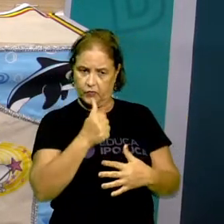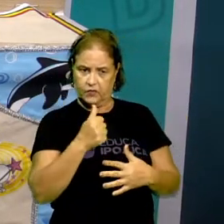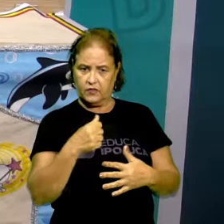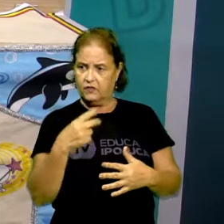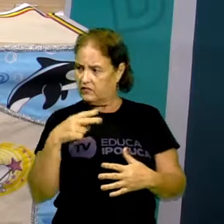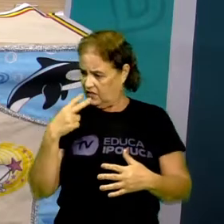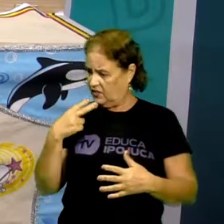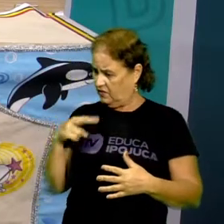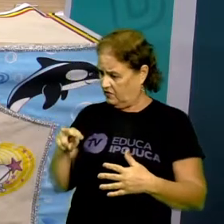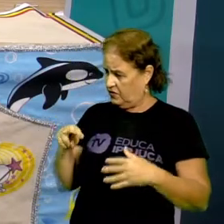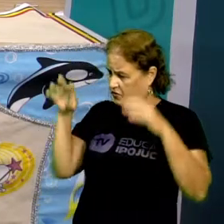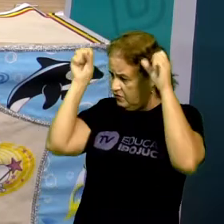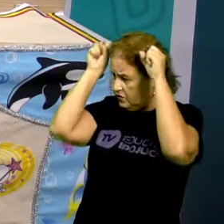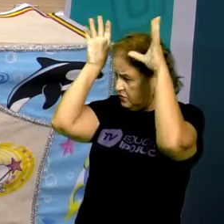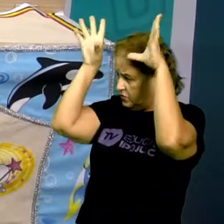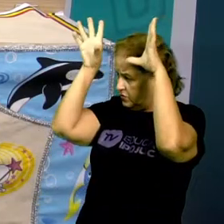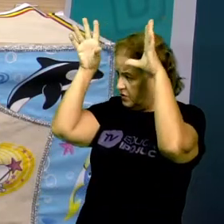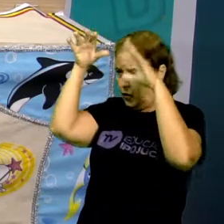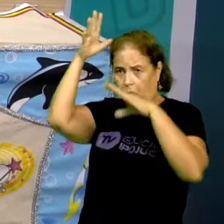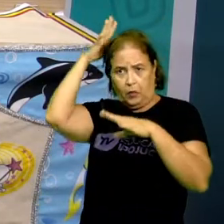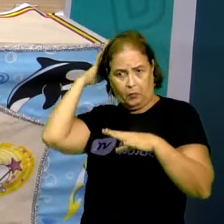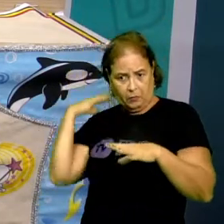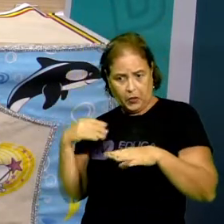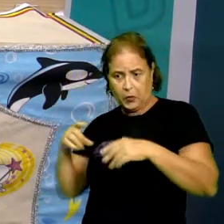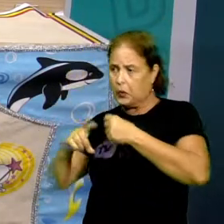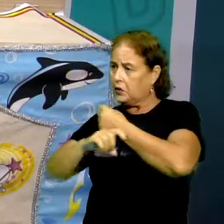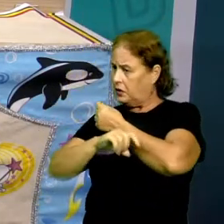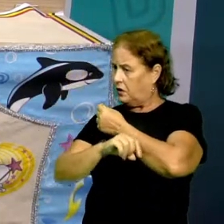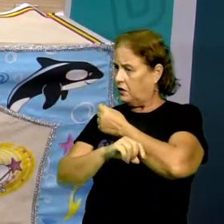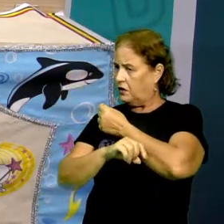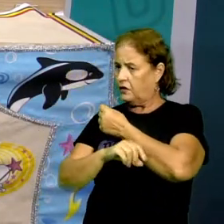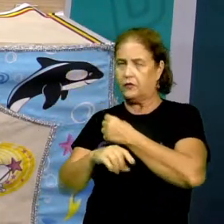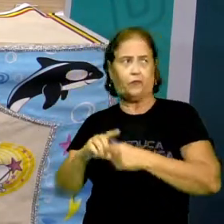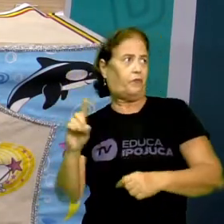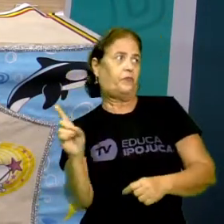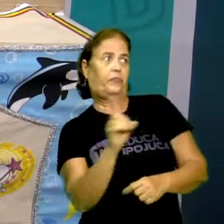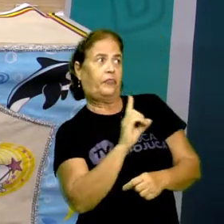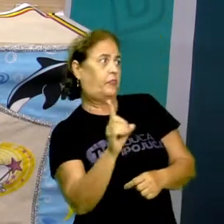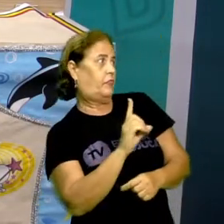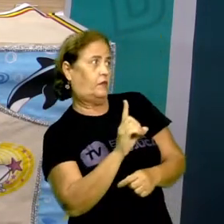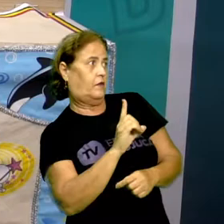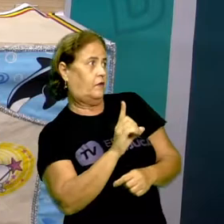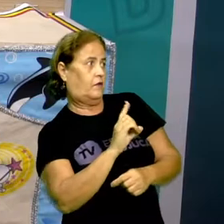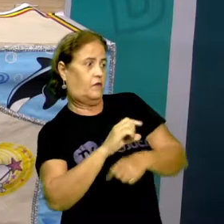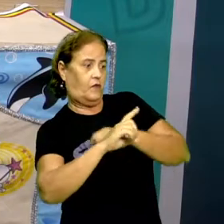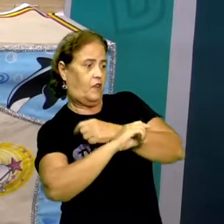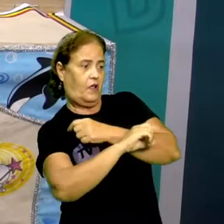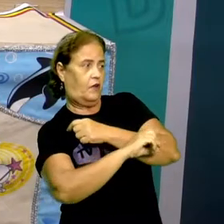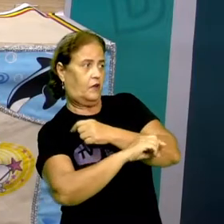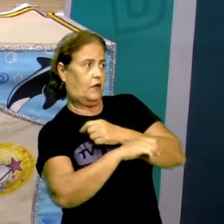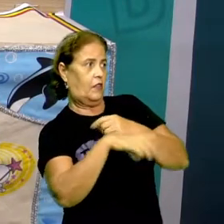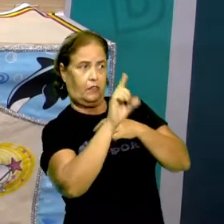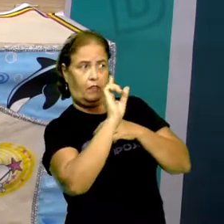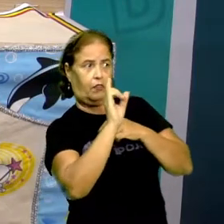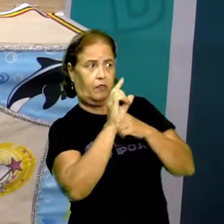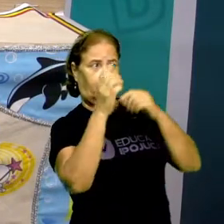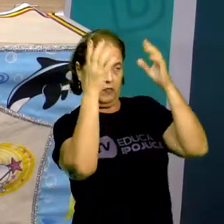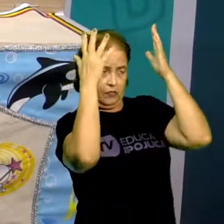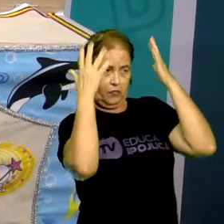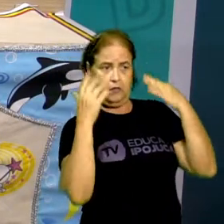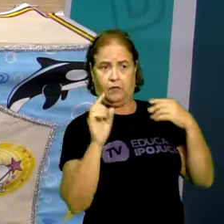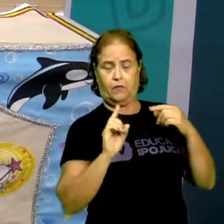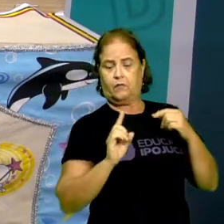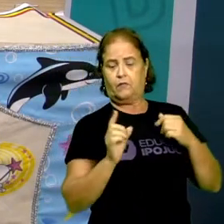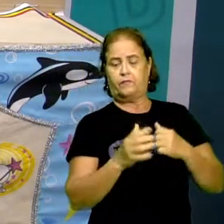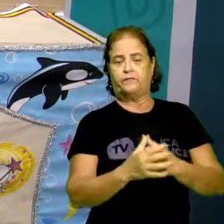não, tia Lê. E vocês aí de casa, tão vendo? Tá pelada. Ela tá. Tia Lê também não tá vendo. Mas vamos continuar, né,